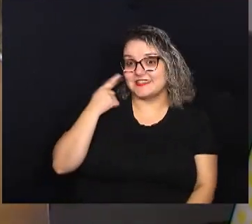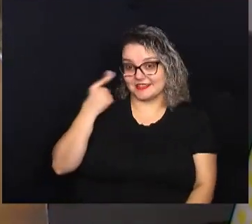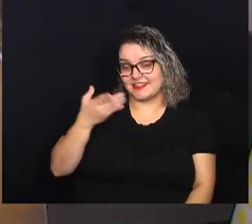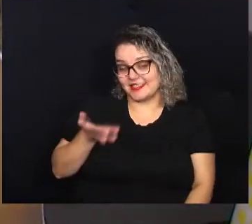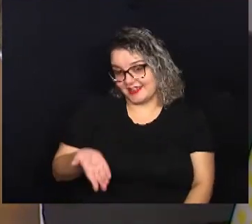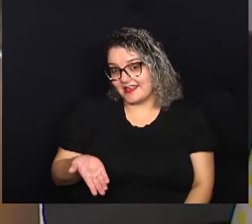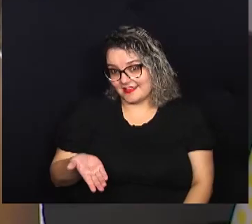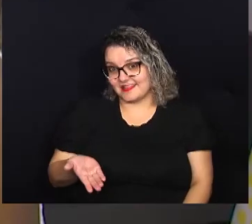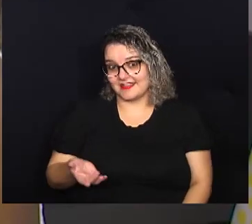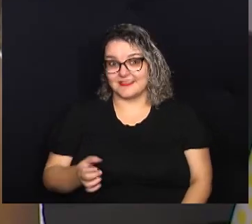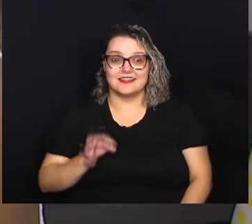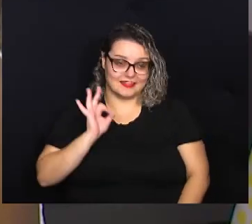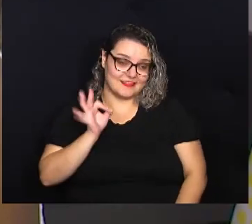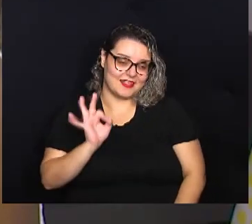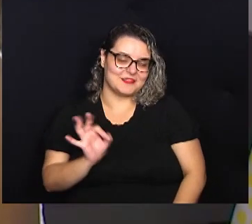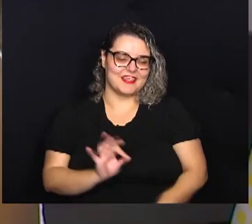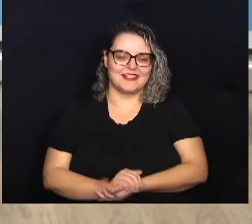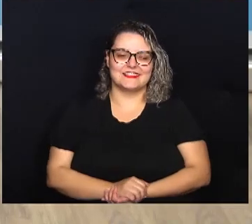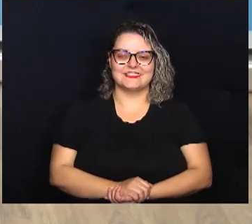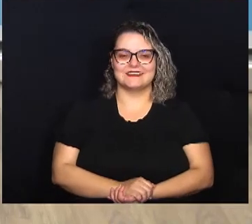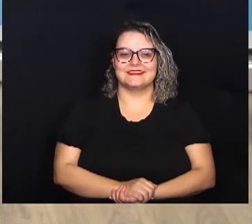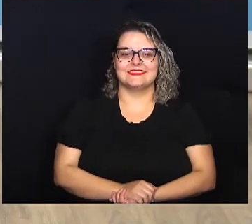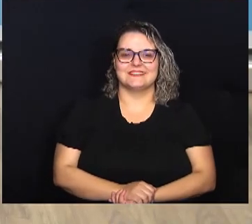e tem dado bem certo